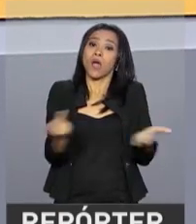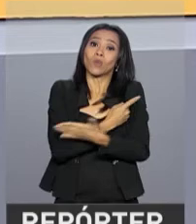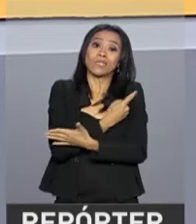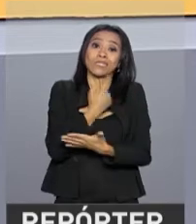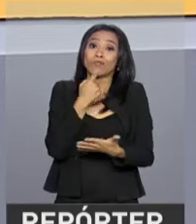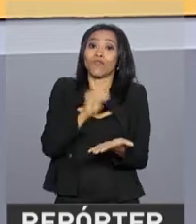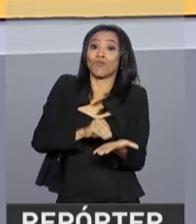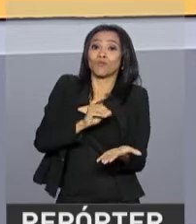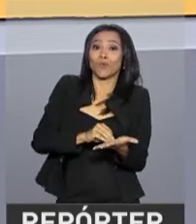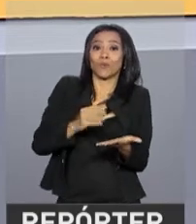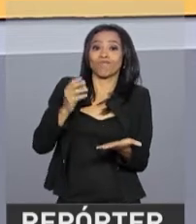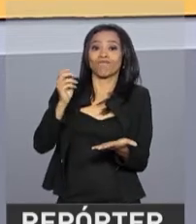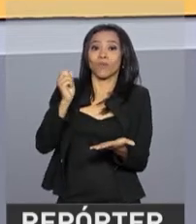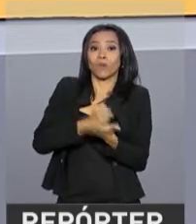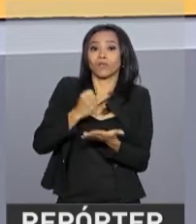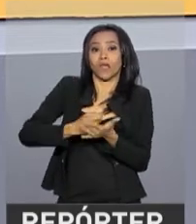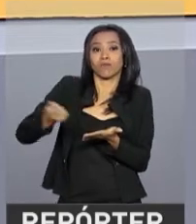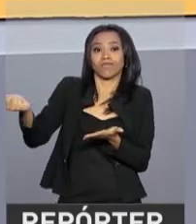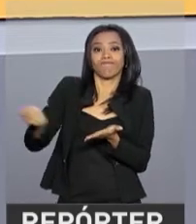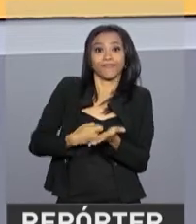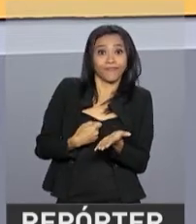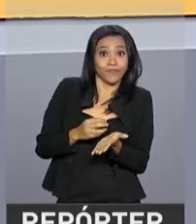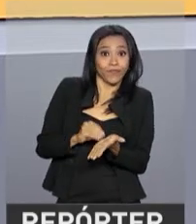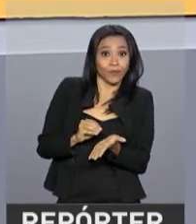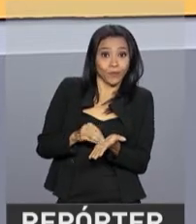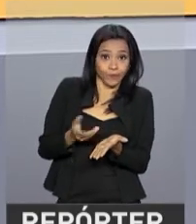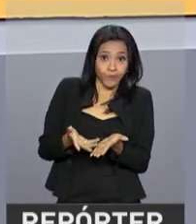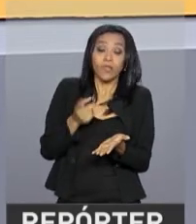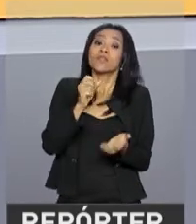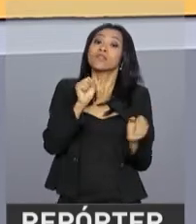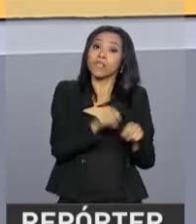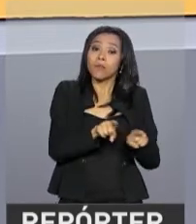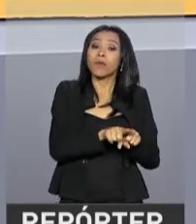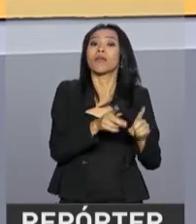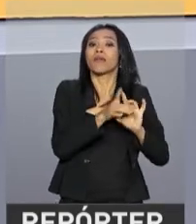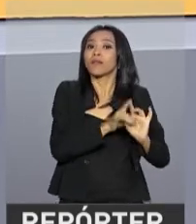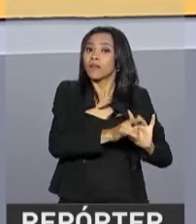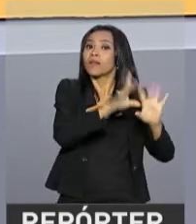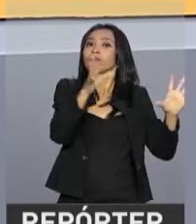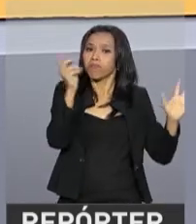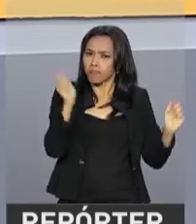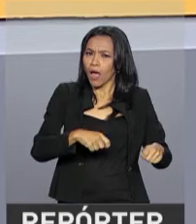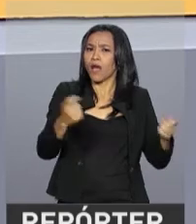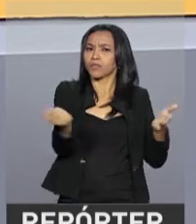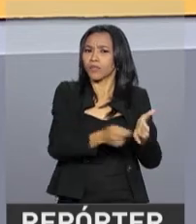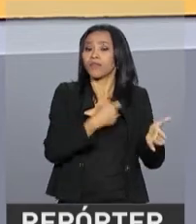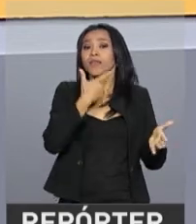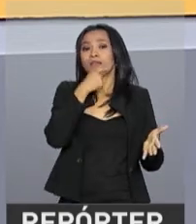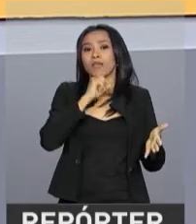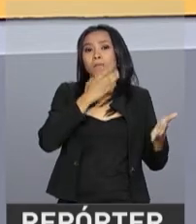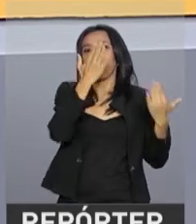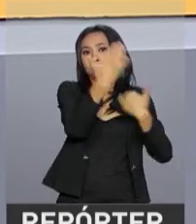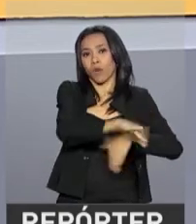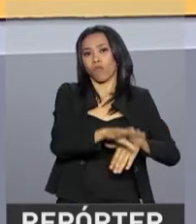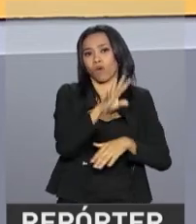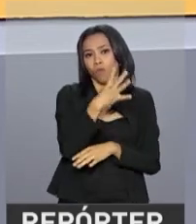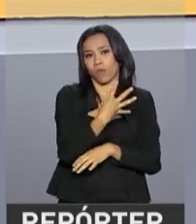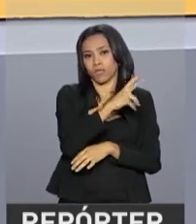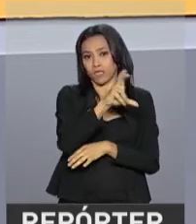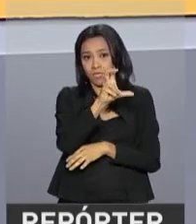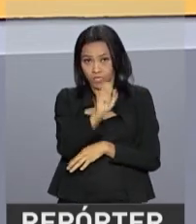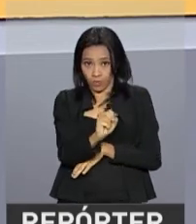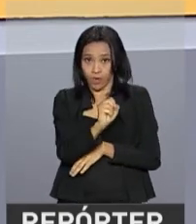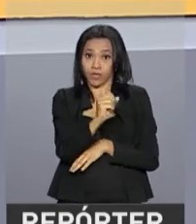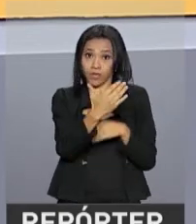fecharam o contrato também estão aptos os candidatos que tiraram 450 pontos na prova não geraram a redação